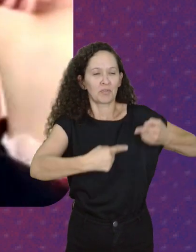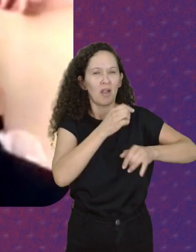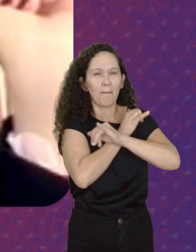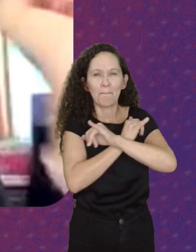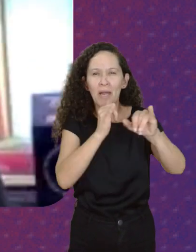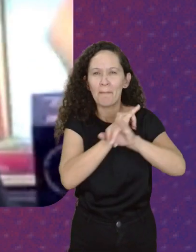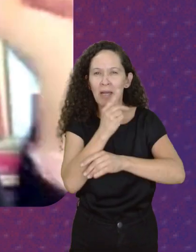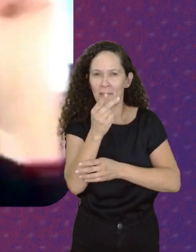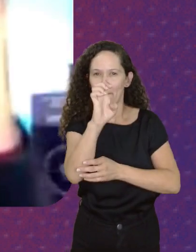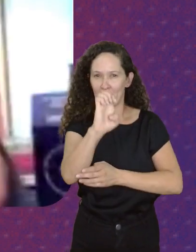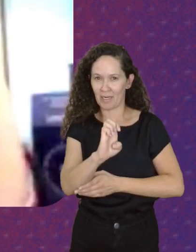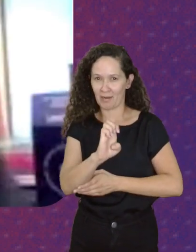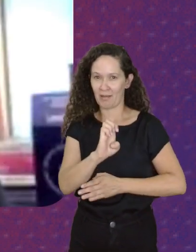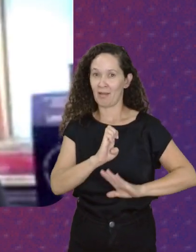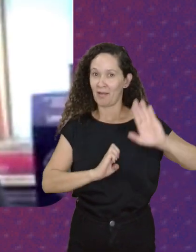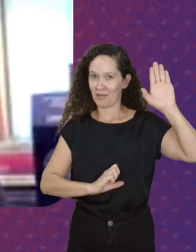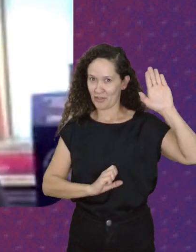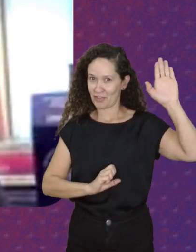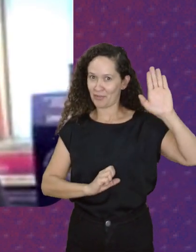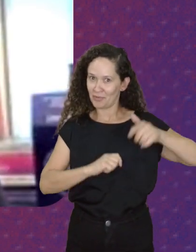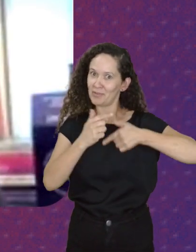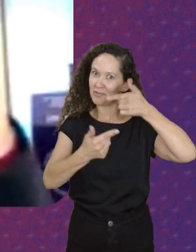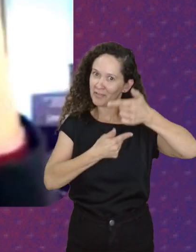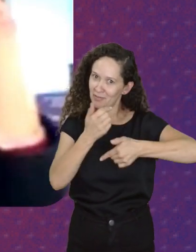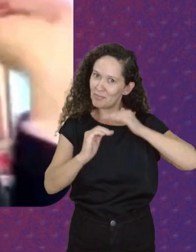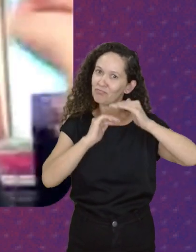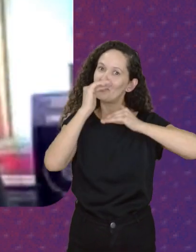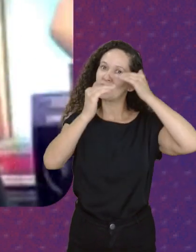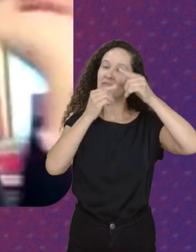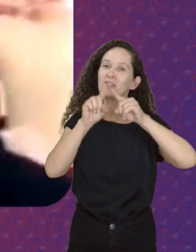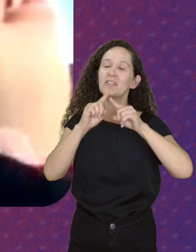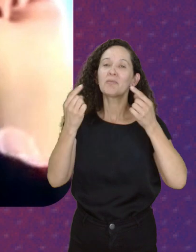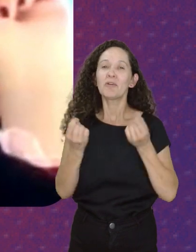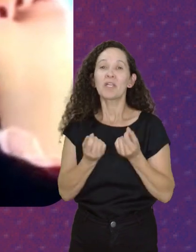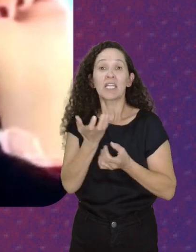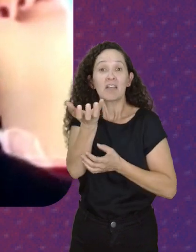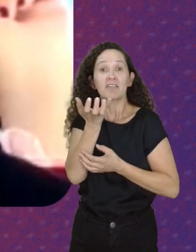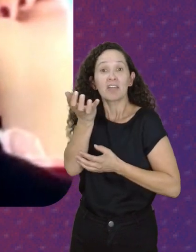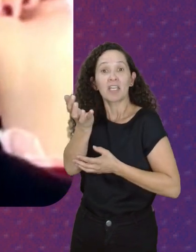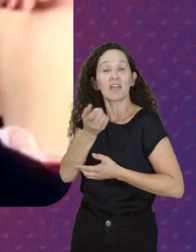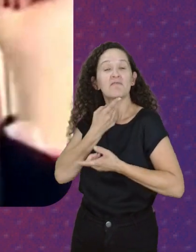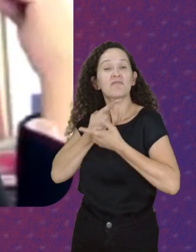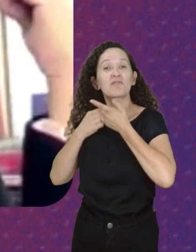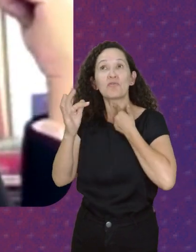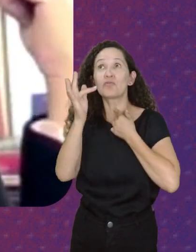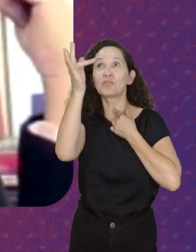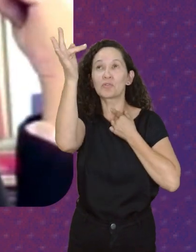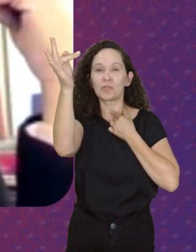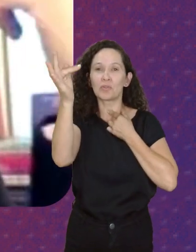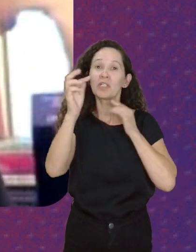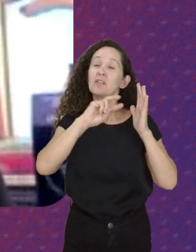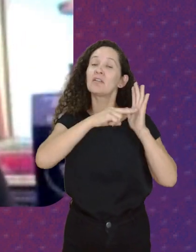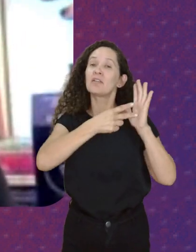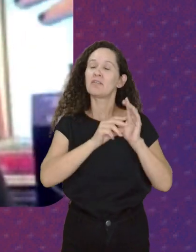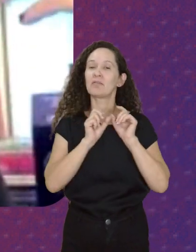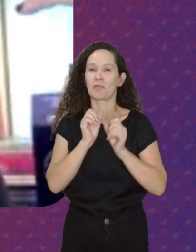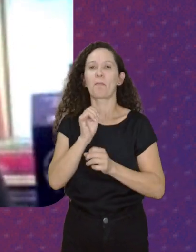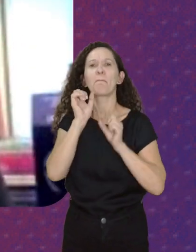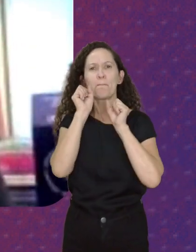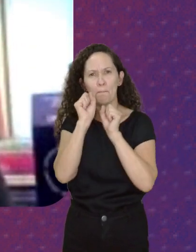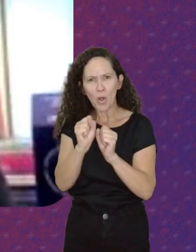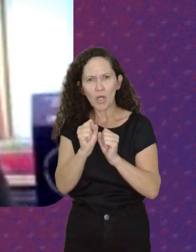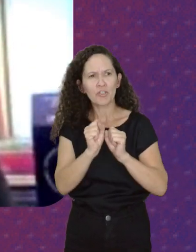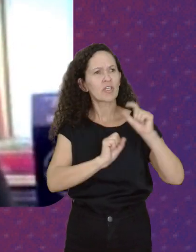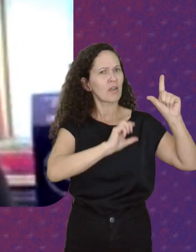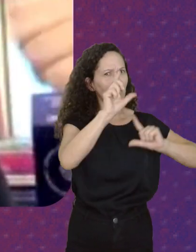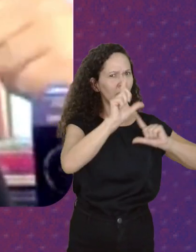da pré-candidatura, das ações políticas desenvolvidas e das que se pretende desenvolver, ou seja, você pode, inclusive, ir a um